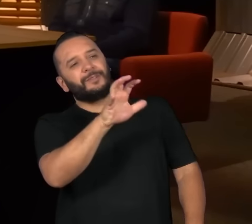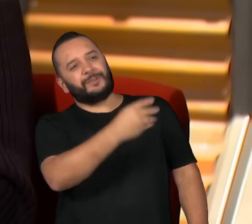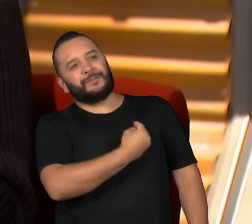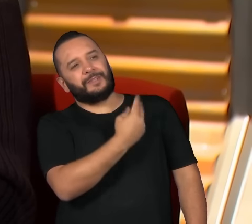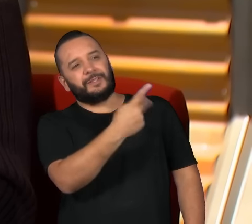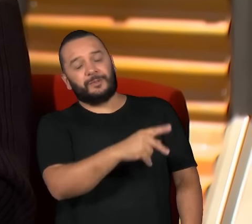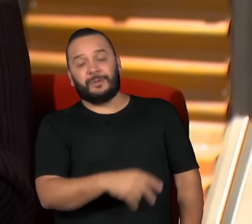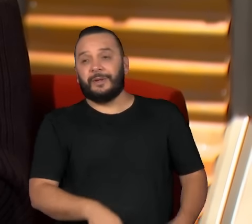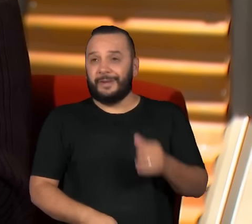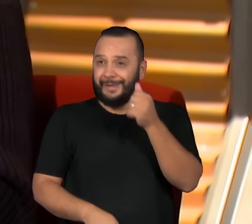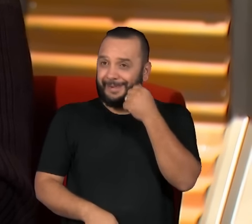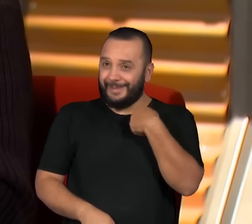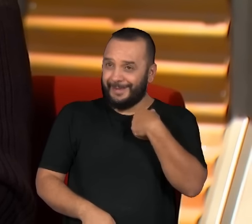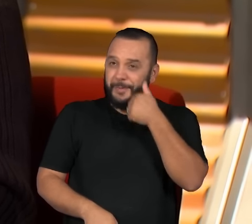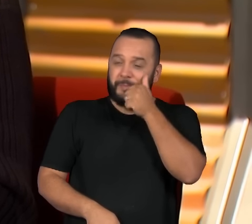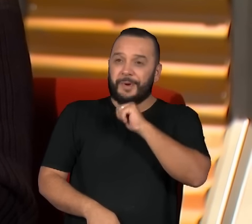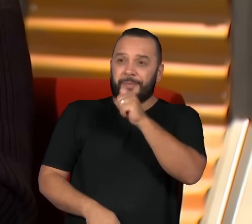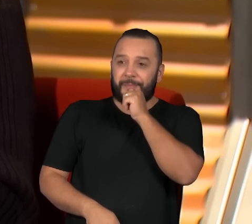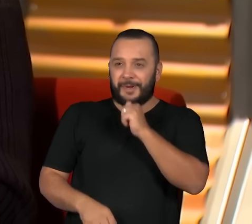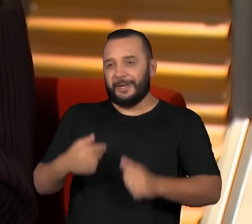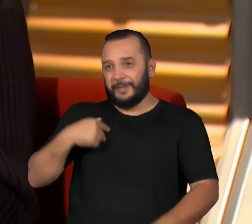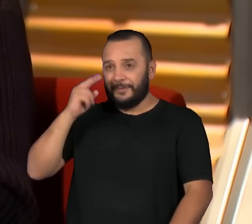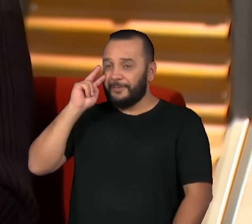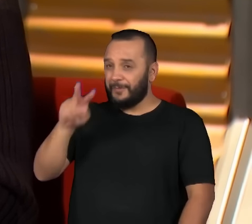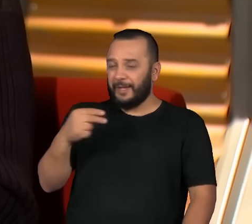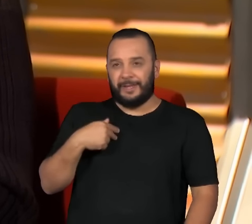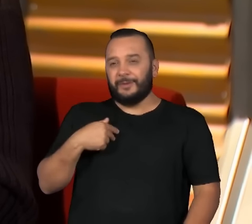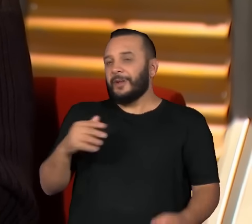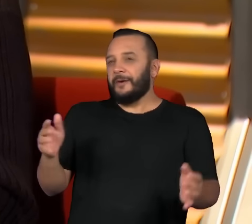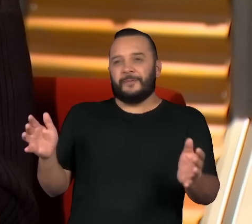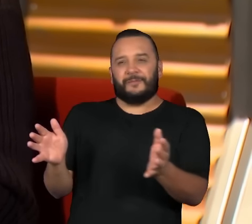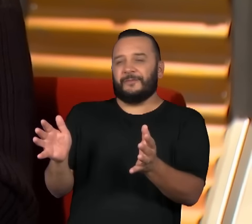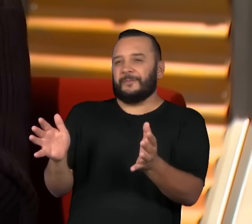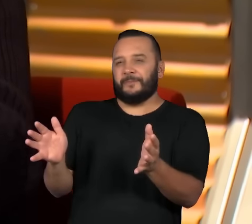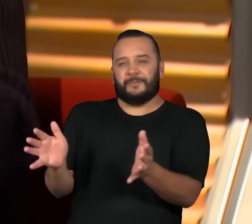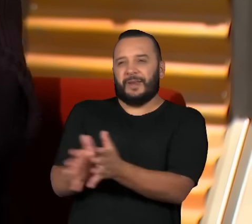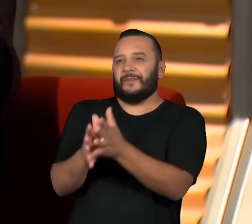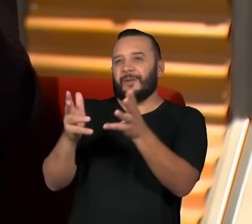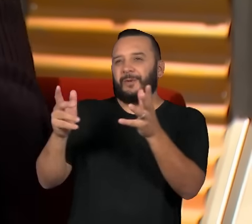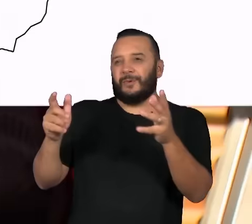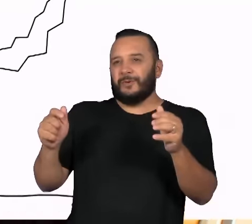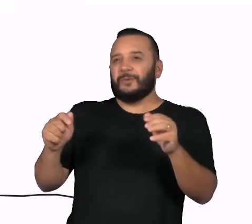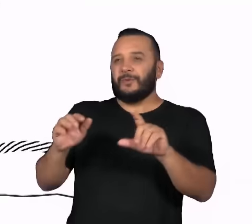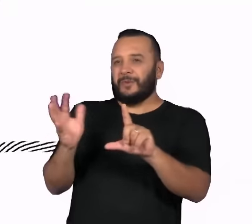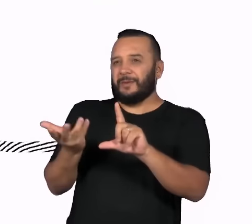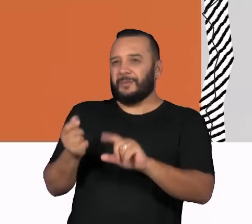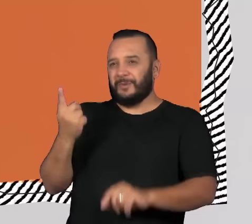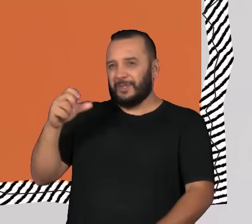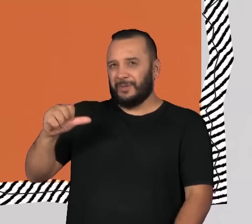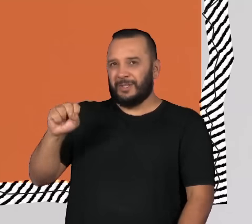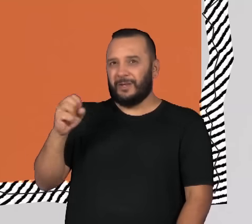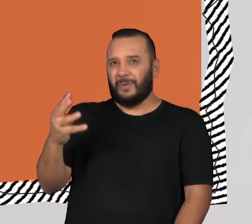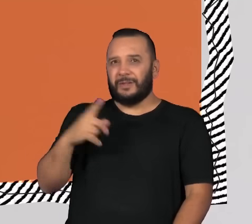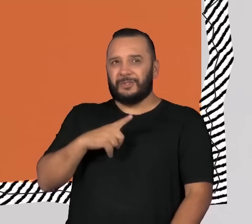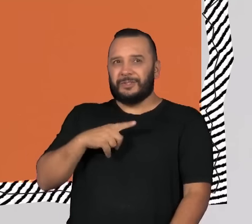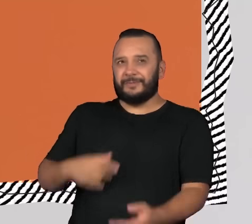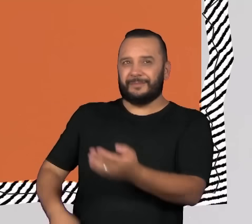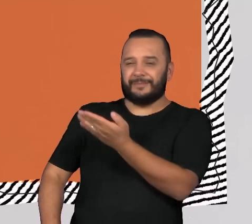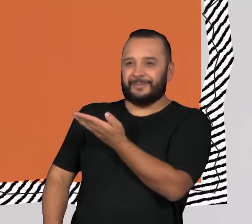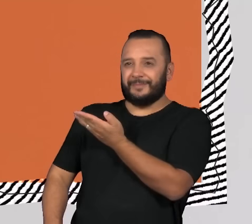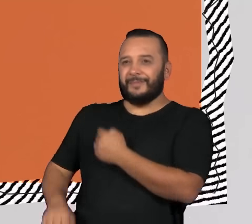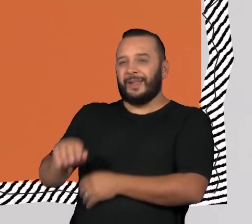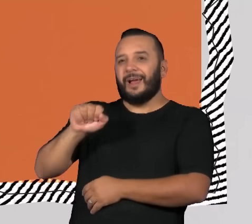minha mãe assistindo o Glorioso Fantástico em 1974, eu acho, e apareceu lá o Alice Cooper. Que o Alice Cooper